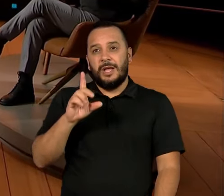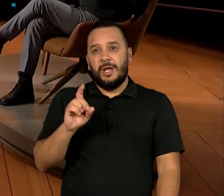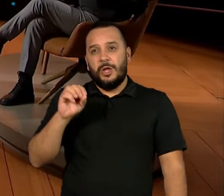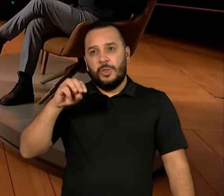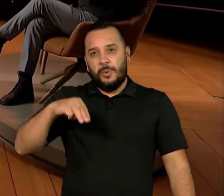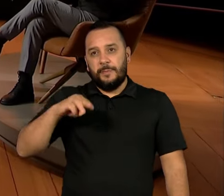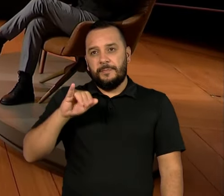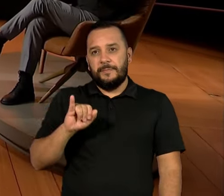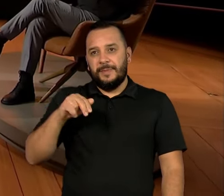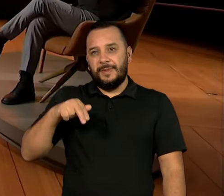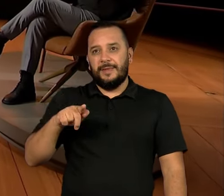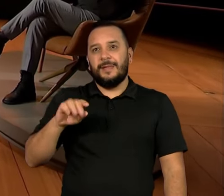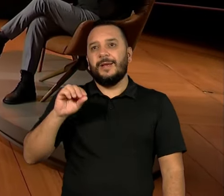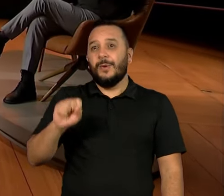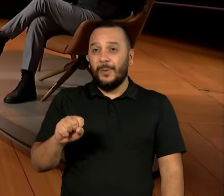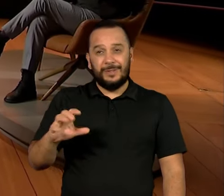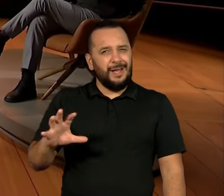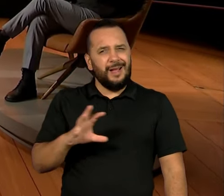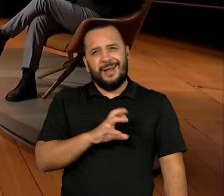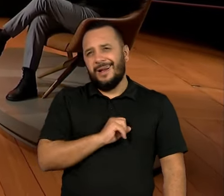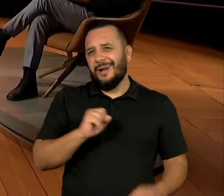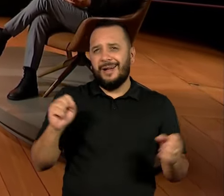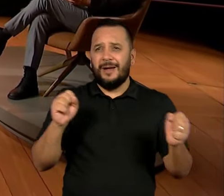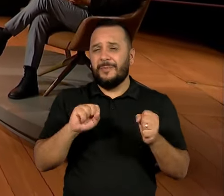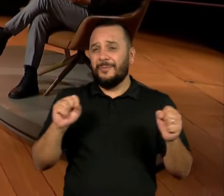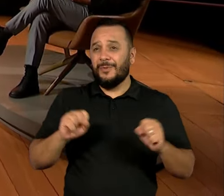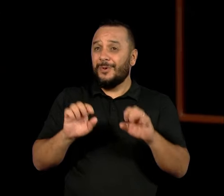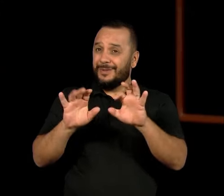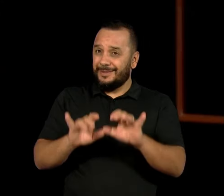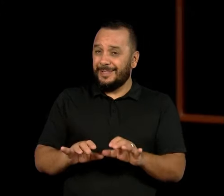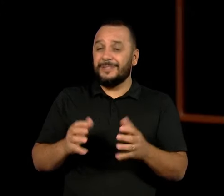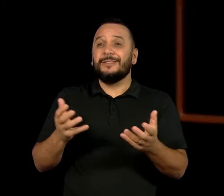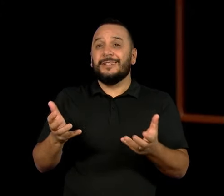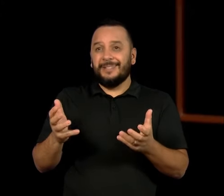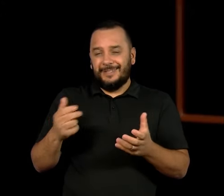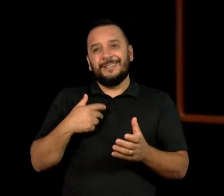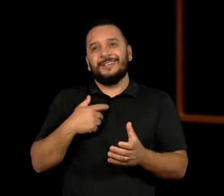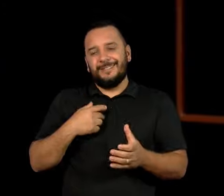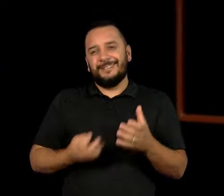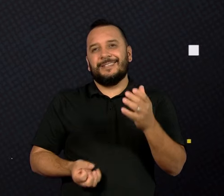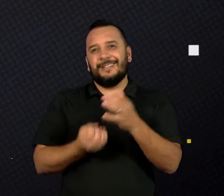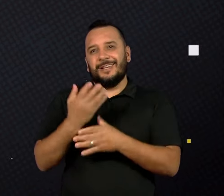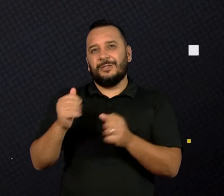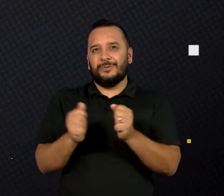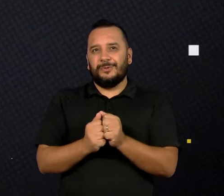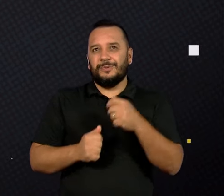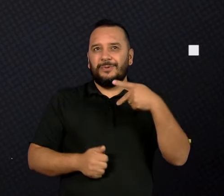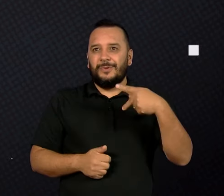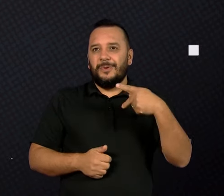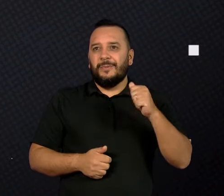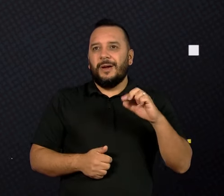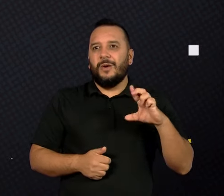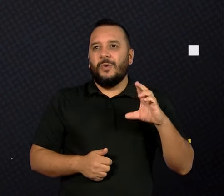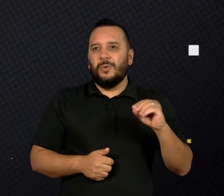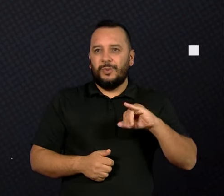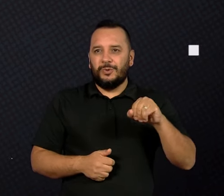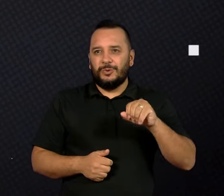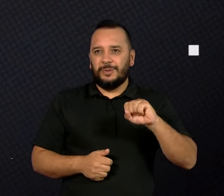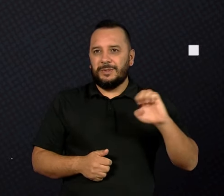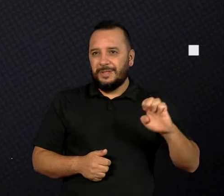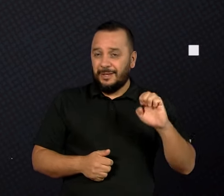Oliveira amou o texto e quis montar. E montamos com o Paulo José, que tinha sido meu primeiro diretor, foi também meu